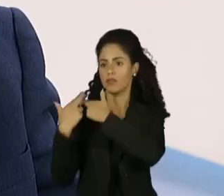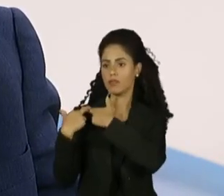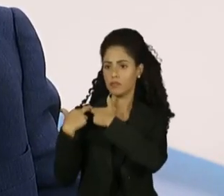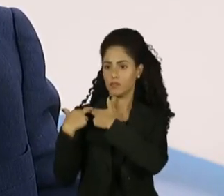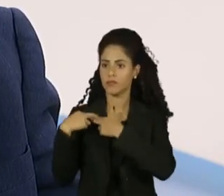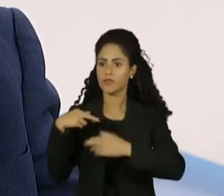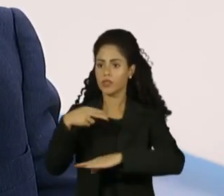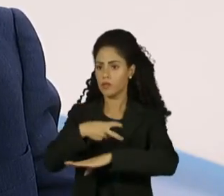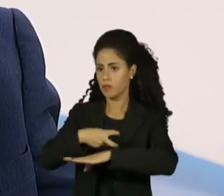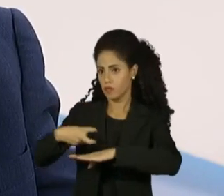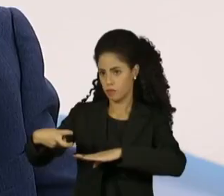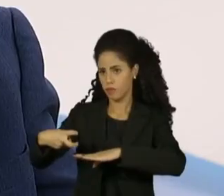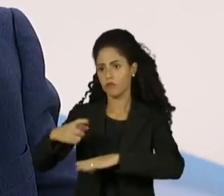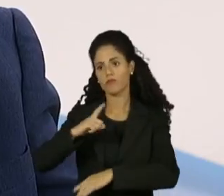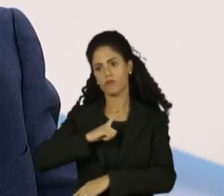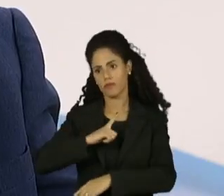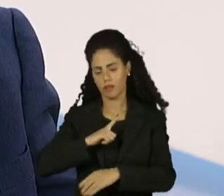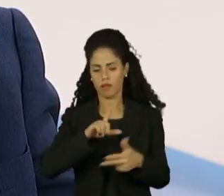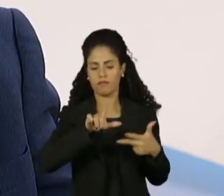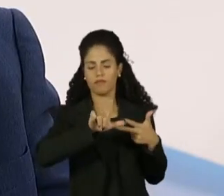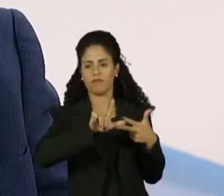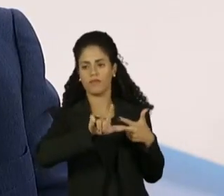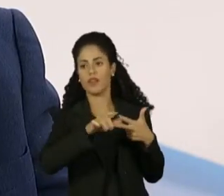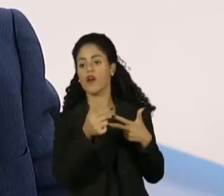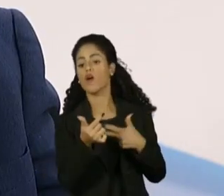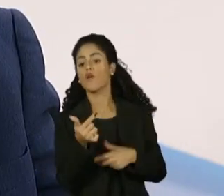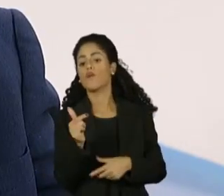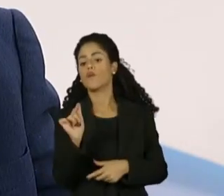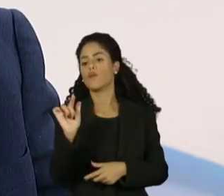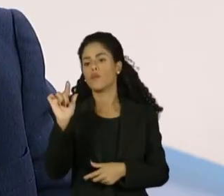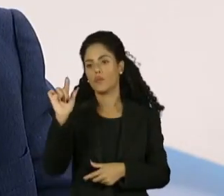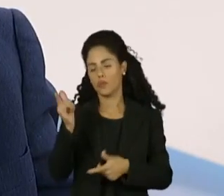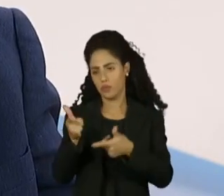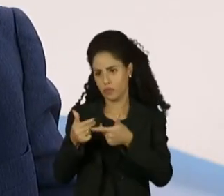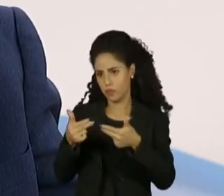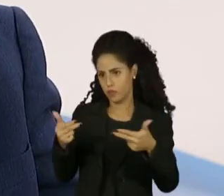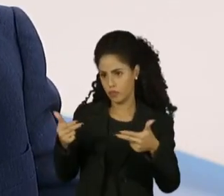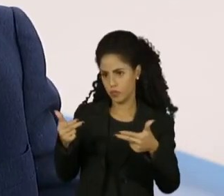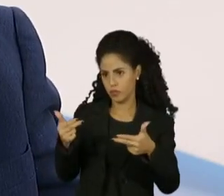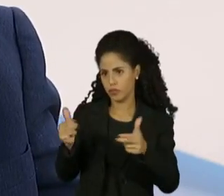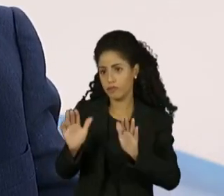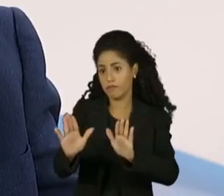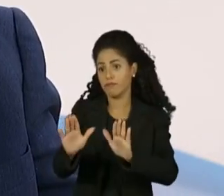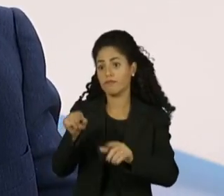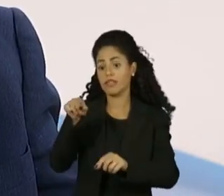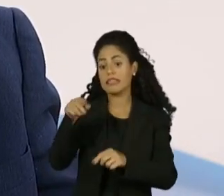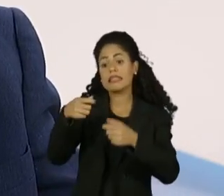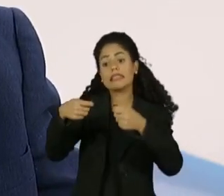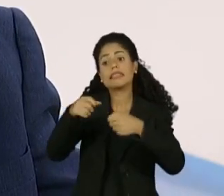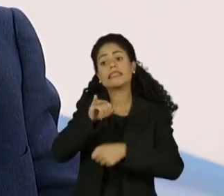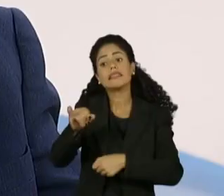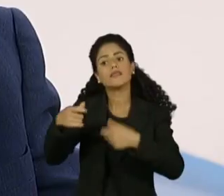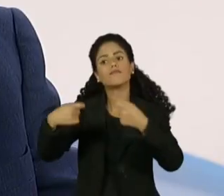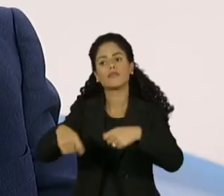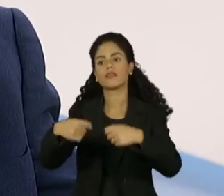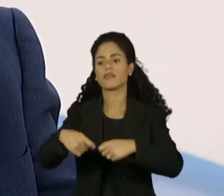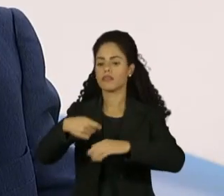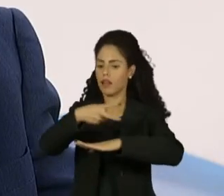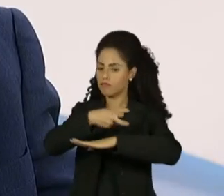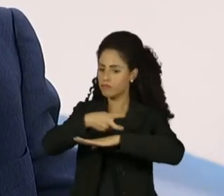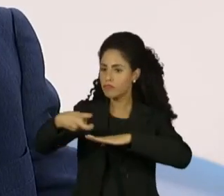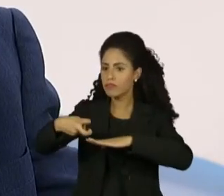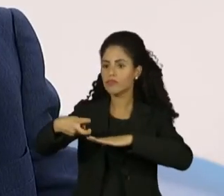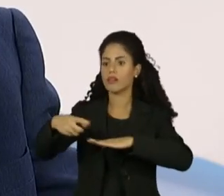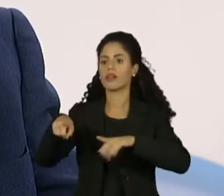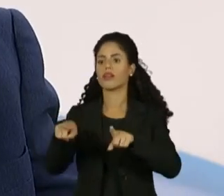está previsto na legislação, mas é o último remédio, né? Eu acho que se houver a necessidade de se empreender